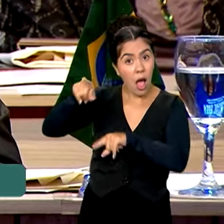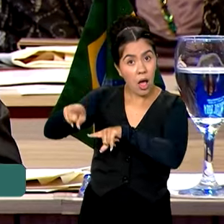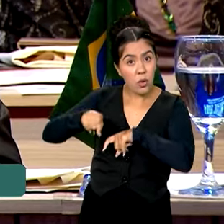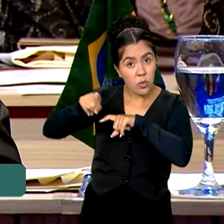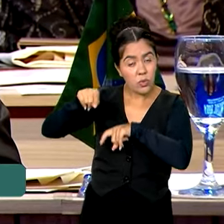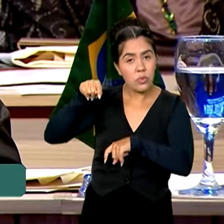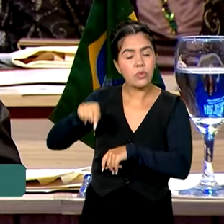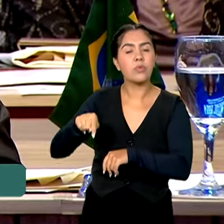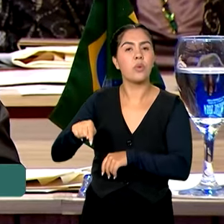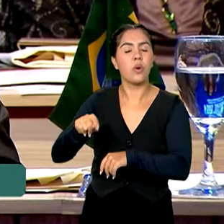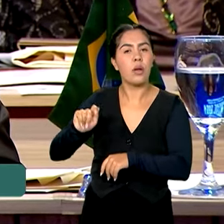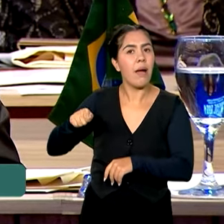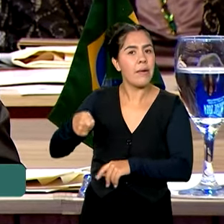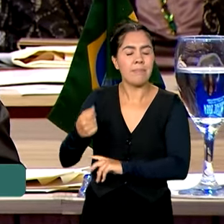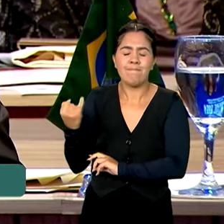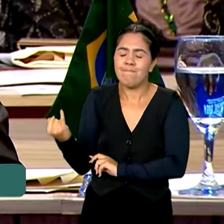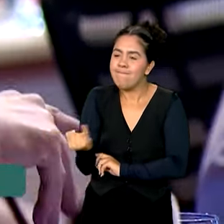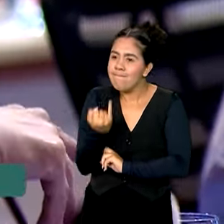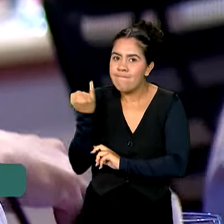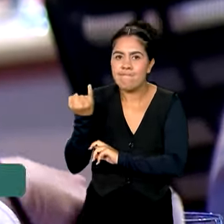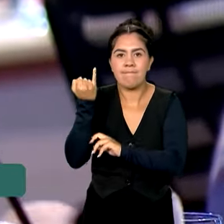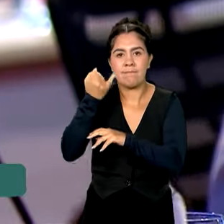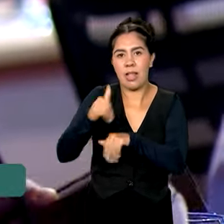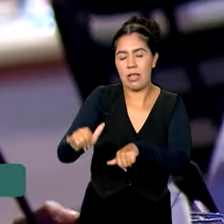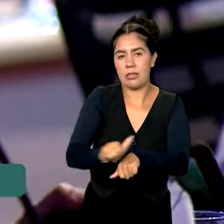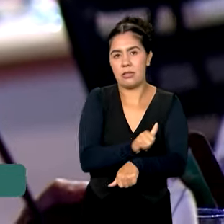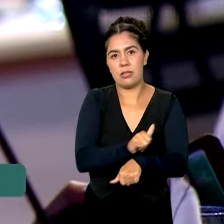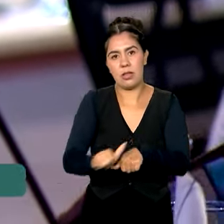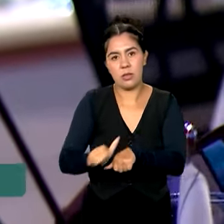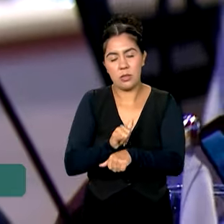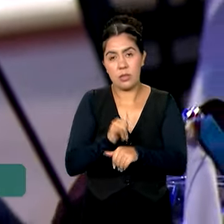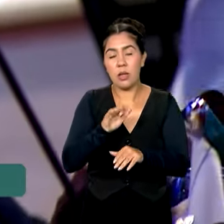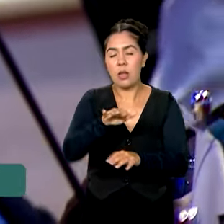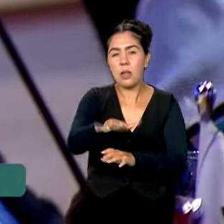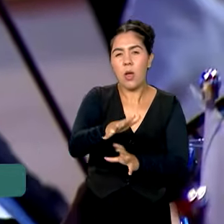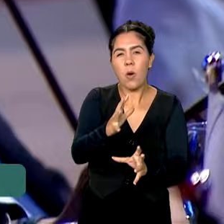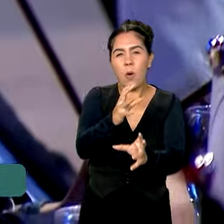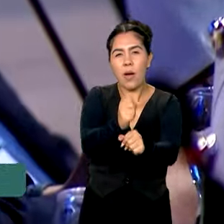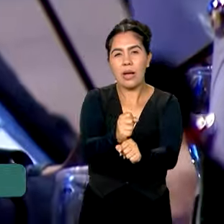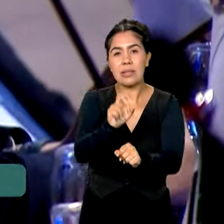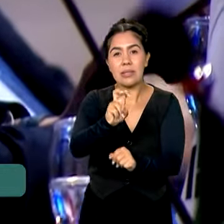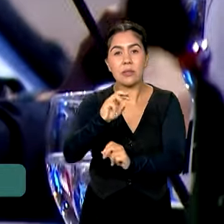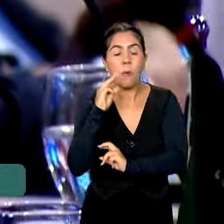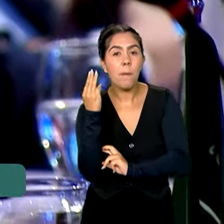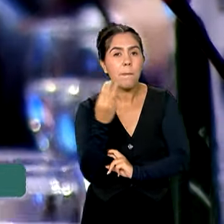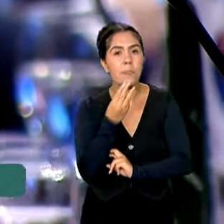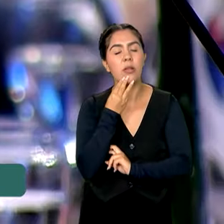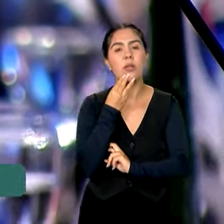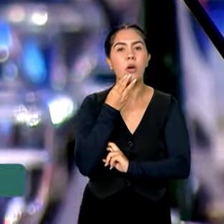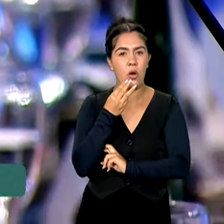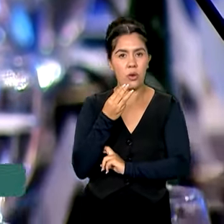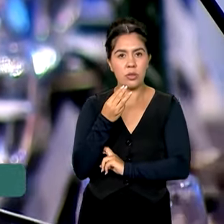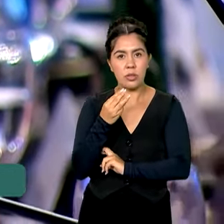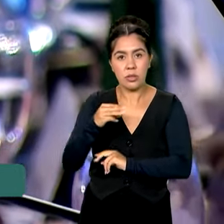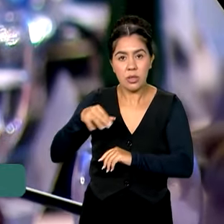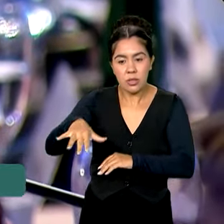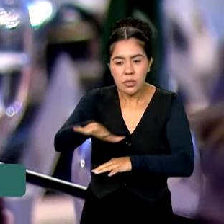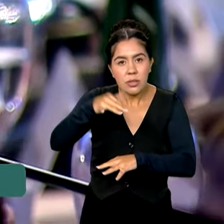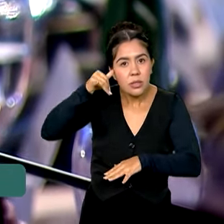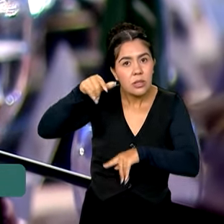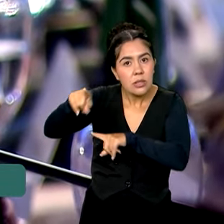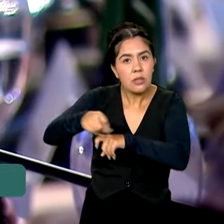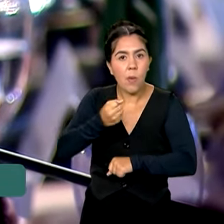é componente essencial dessa estratégia. São quase 5 milhões de propriedades rurais de até 100